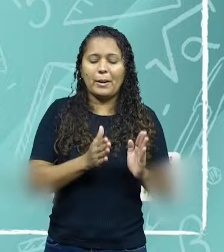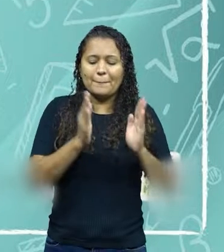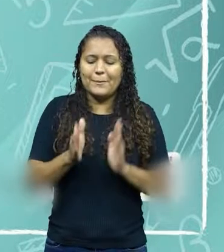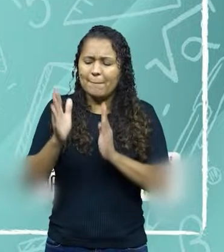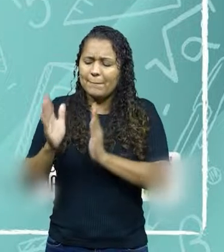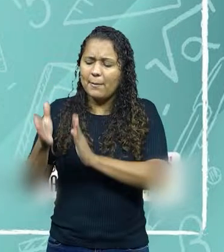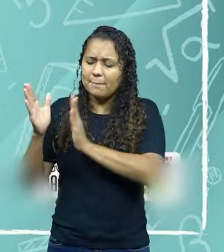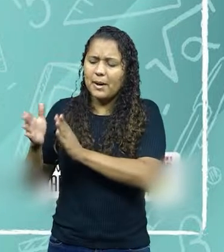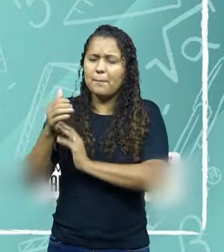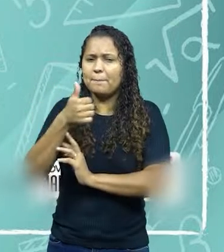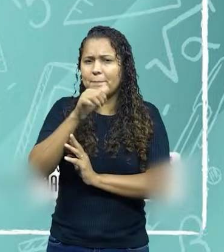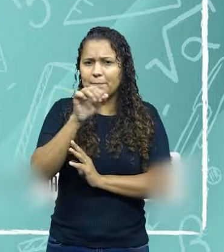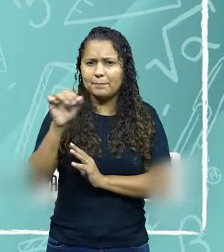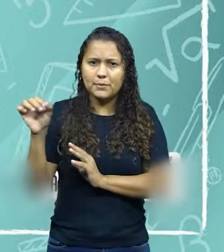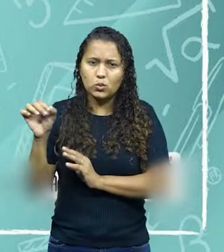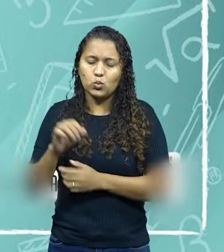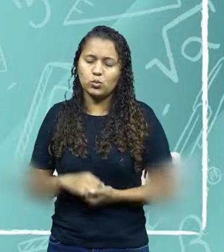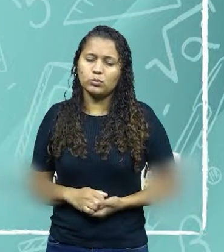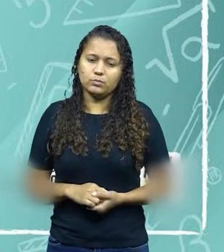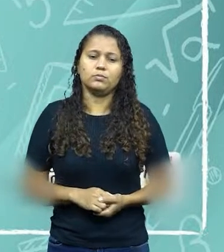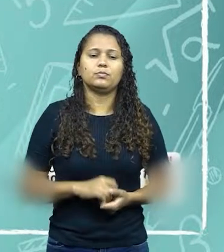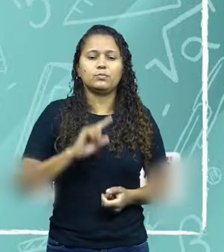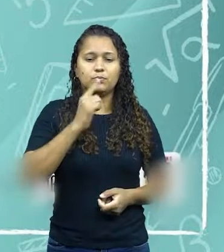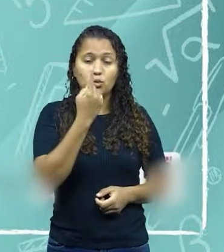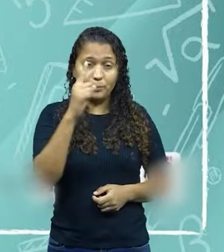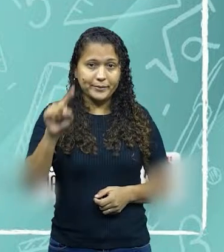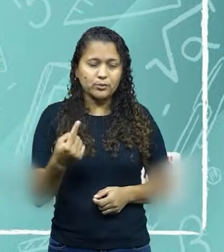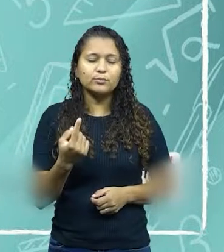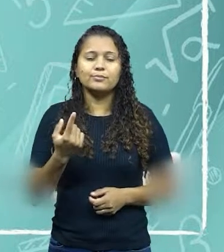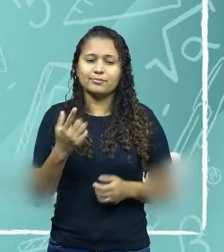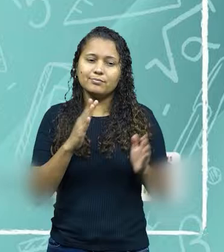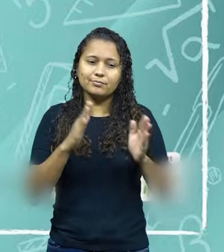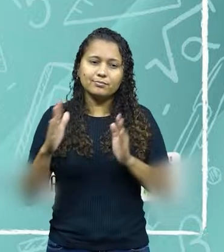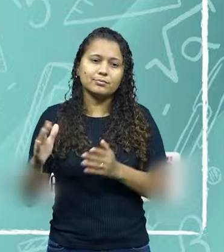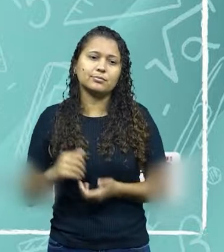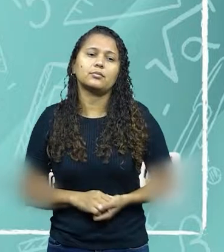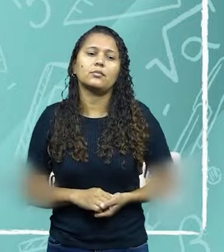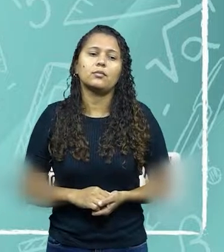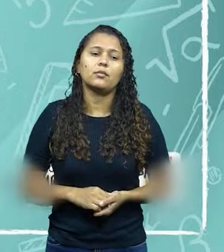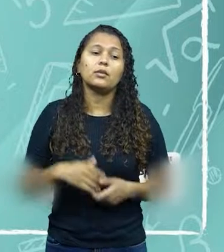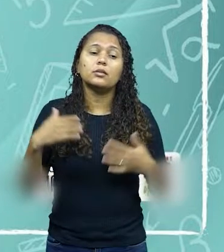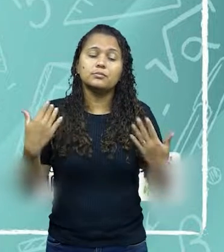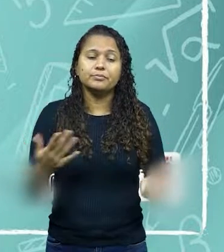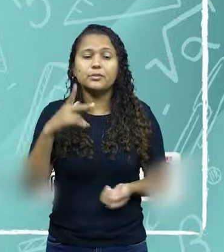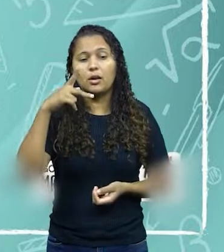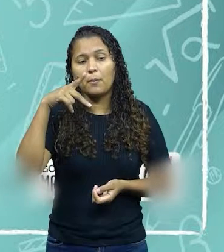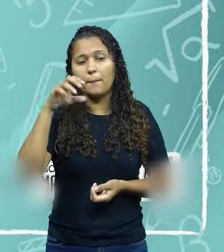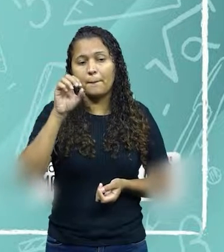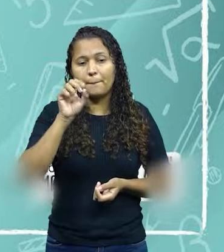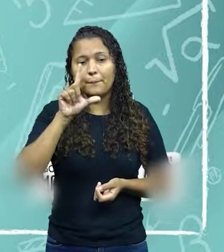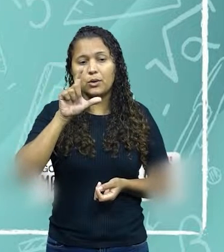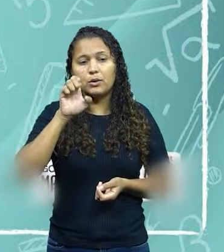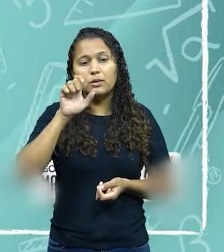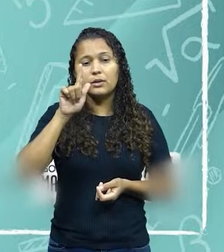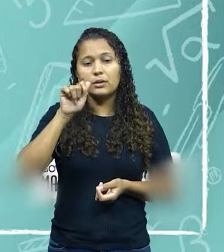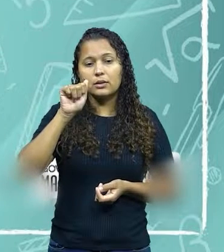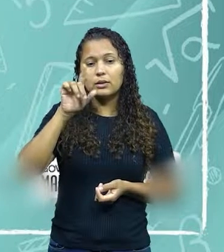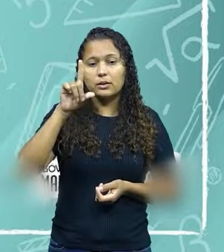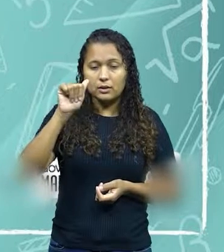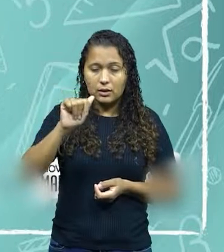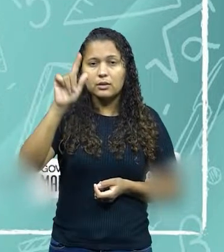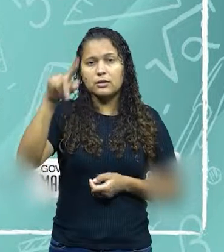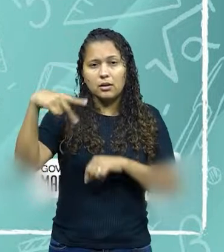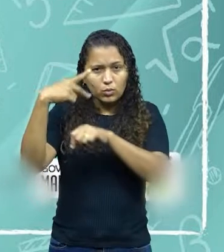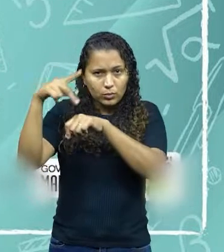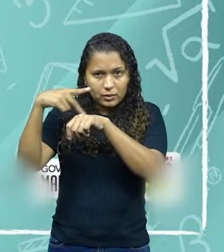na verdade, dividido por 1000 partes iguais em milímetros, né? A polegada, ela é usada principalmente nos